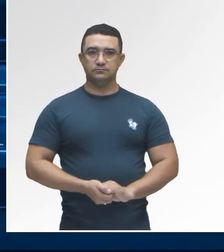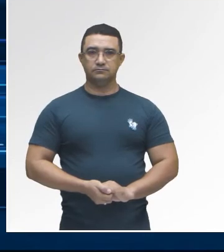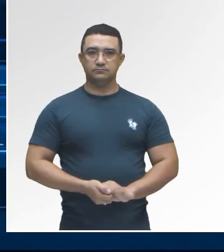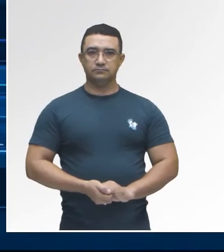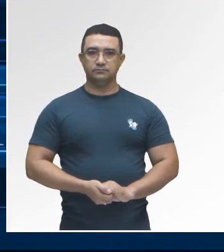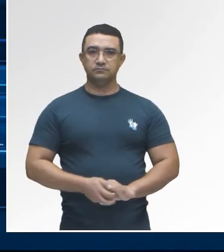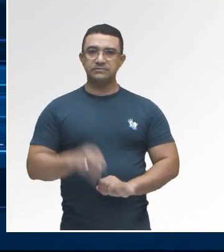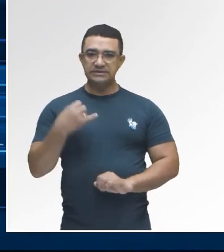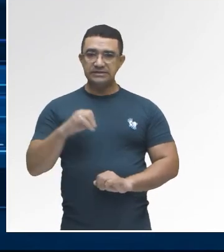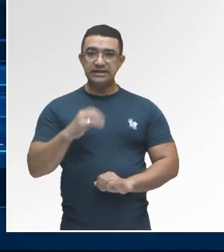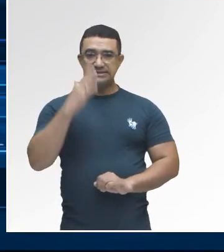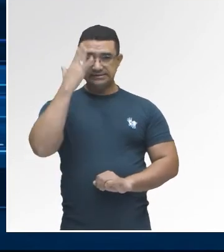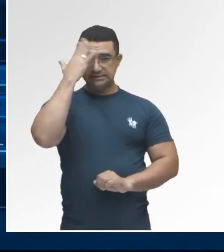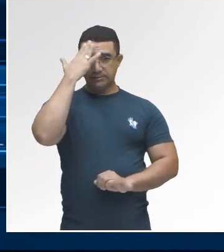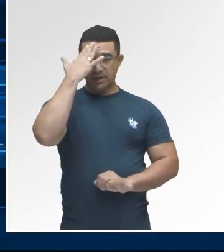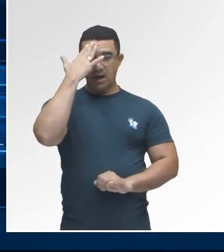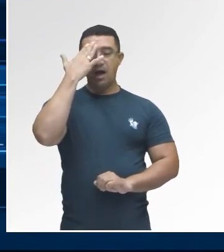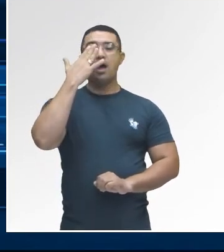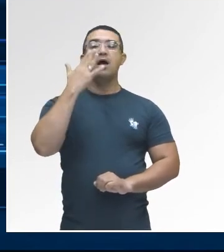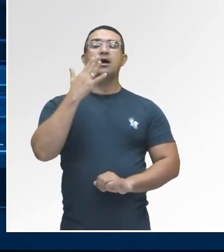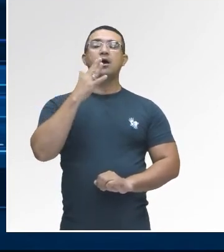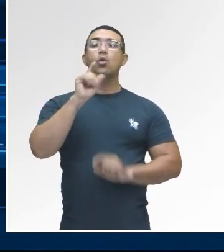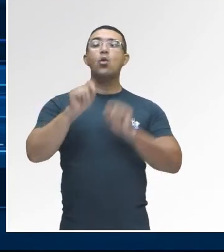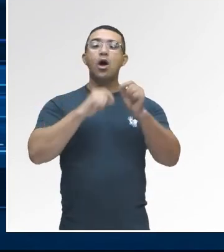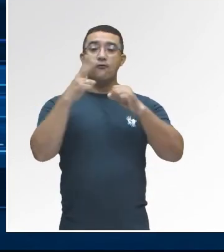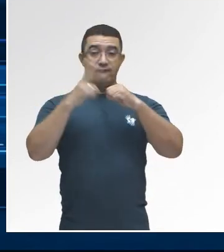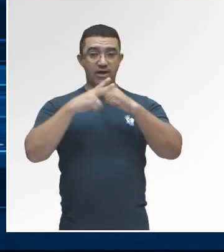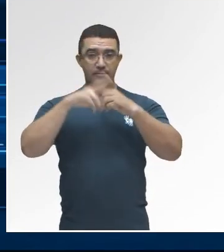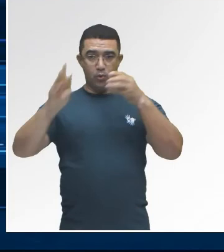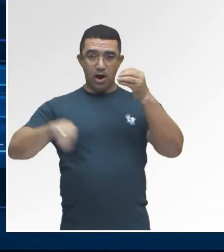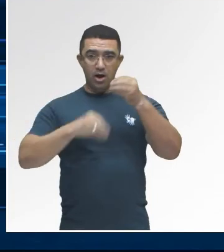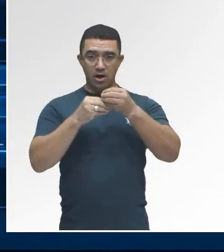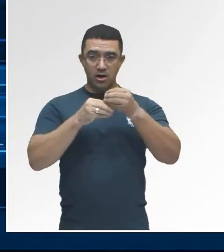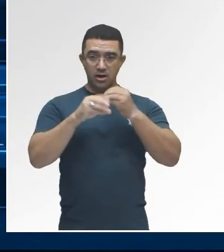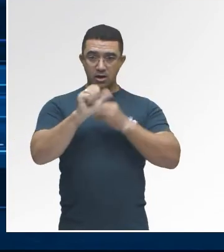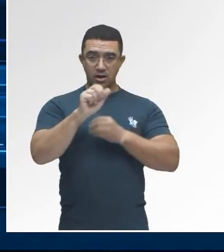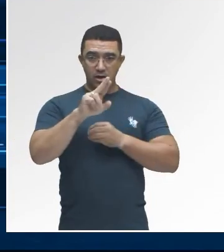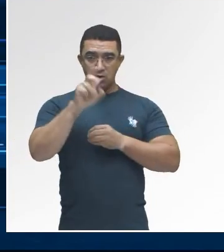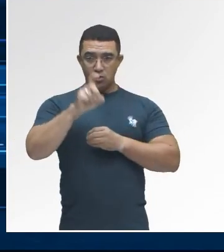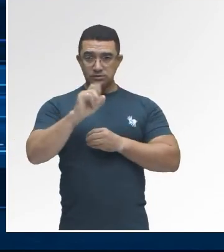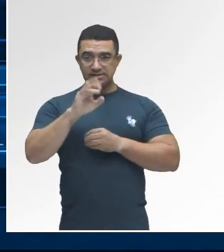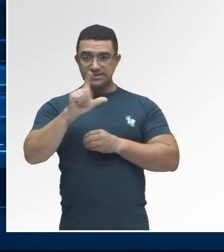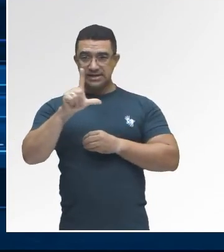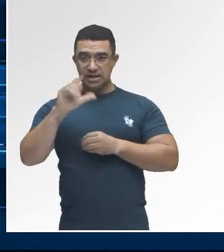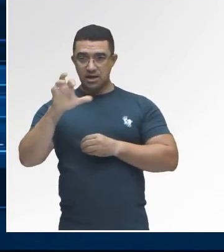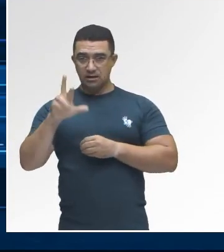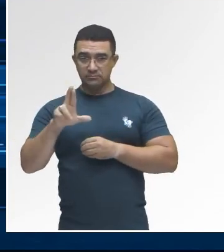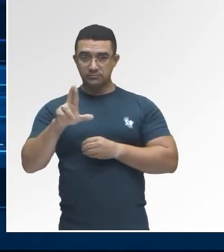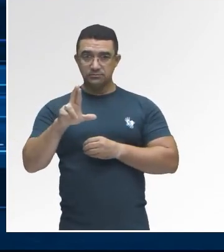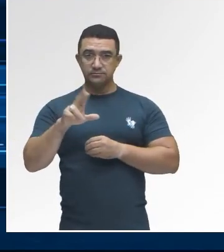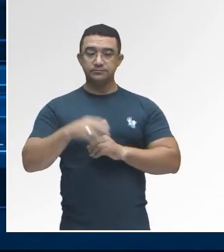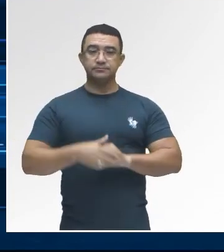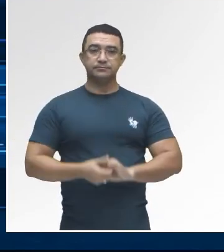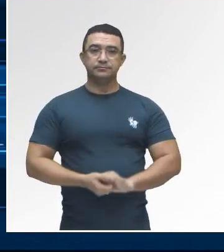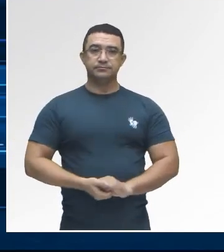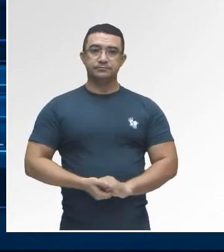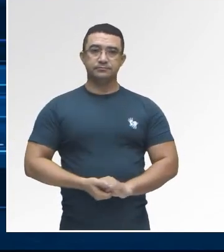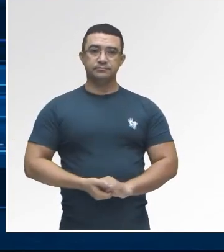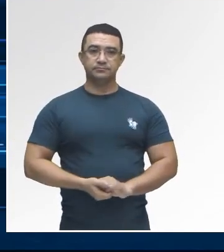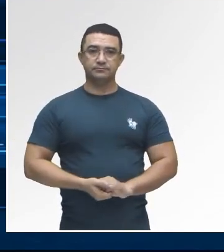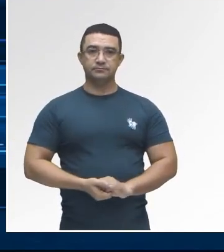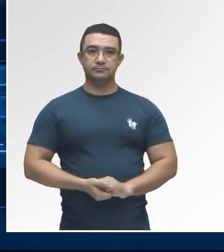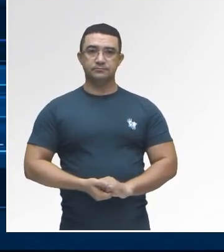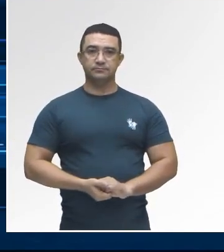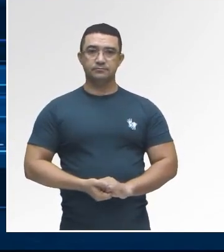sei disso, eu vou saber qual é o verbo auxiliar correto. Aqui eu tenho um nome, né, que é Lana, que é a mesma coisa que she,